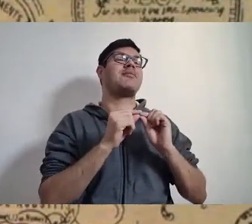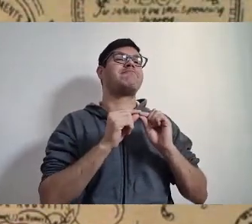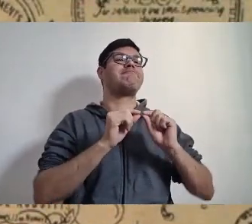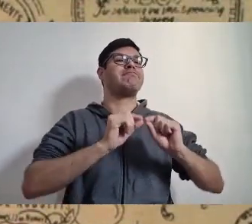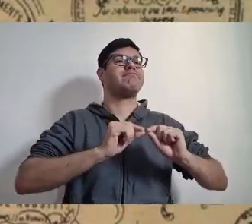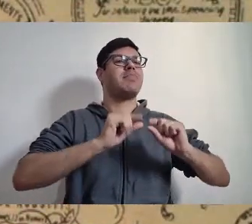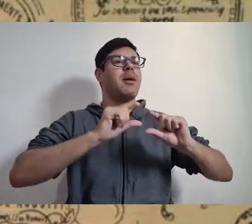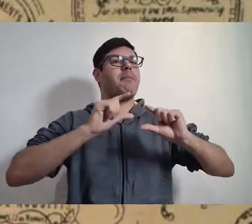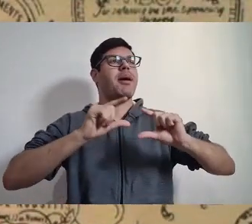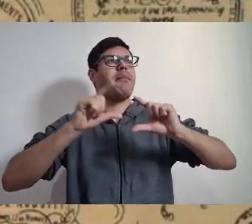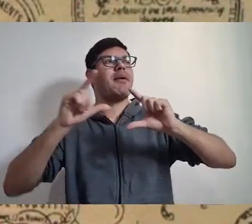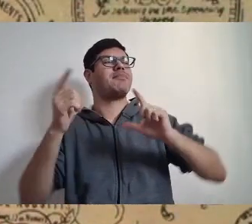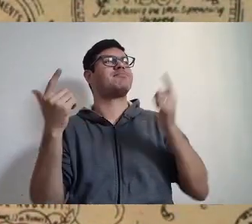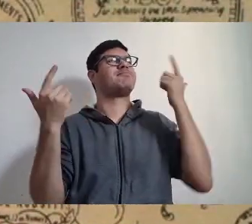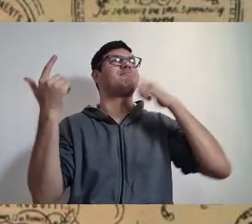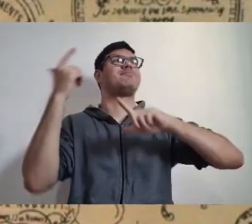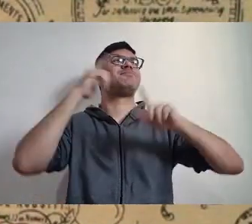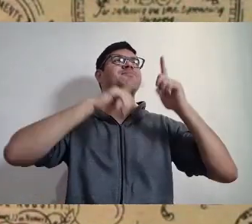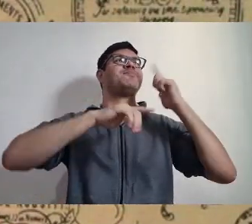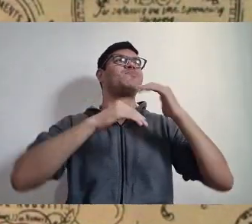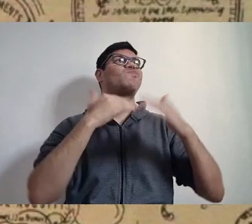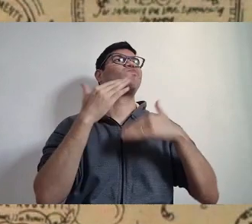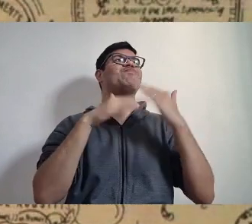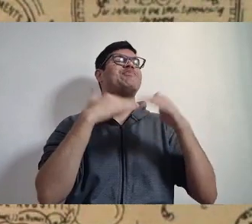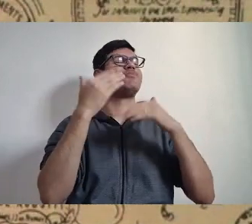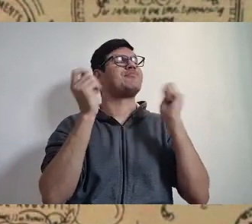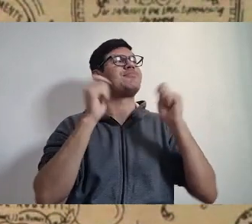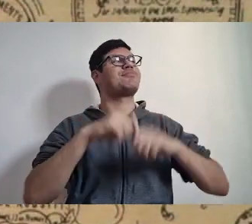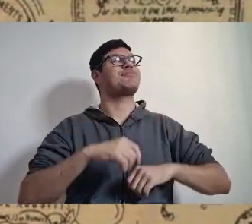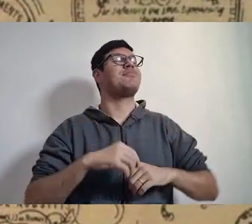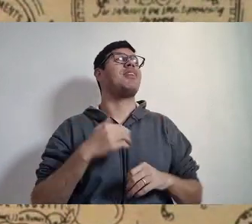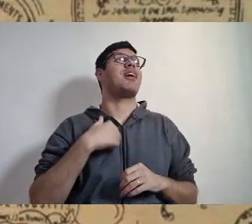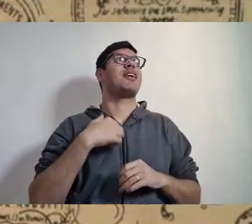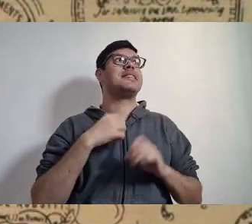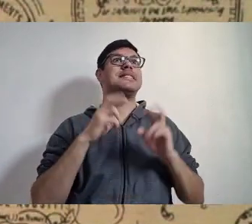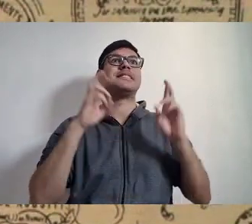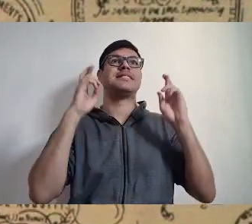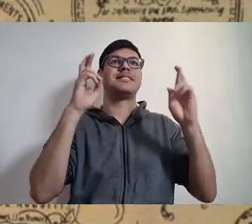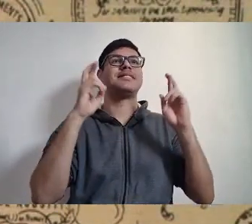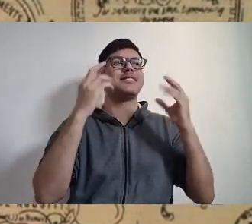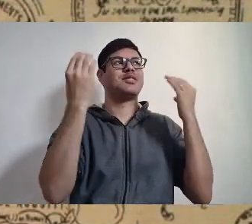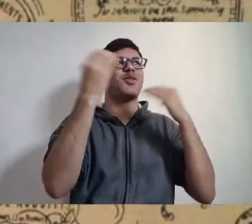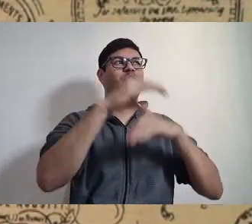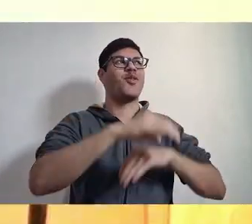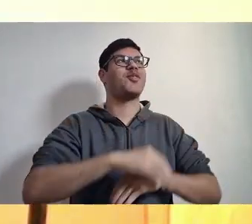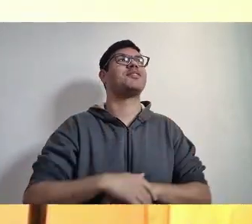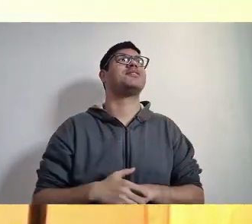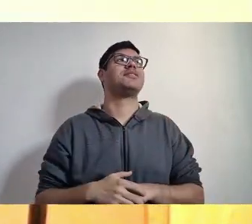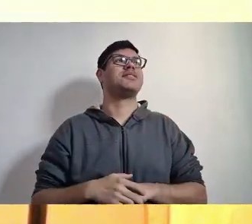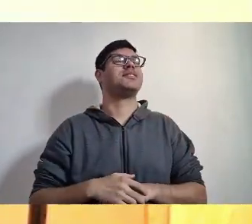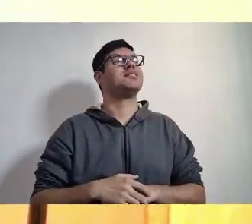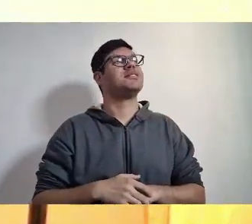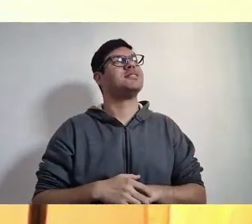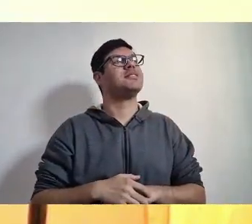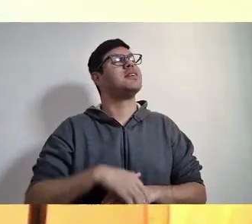estamos conseguindo. Mas está indo, né? Tá indo sim. Eu estou na expectativa aí desse concurso, viu? Bom, concurso... Gil,